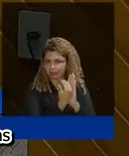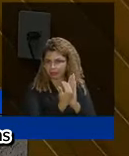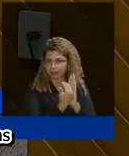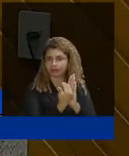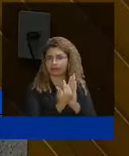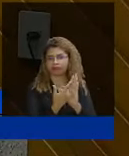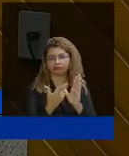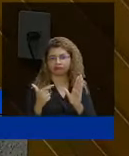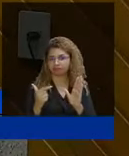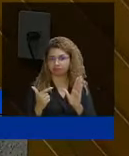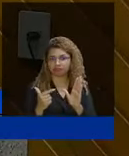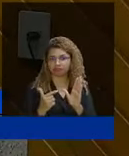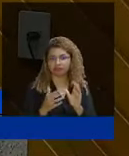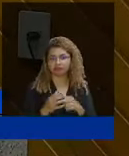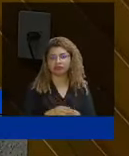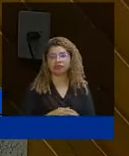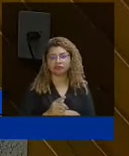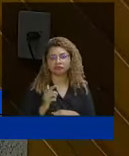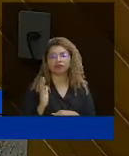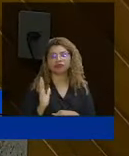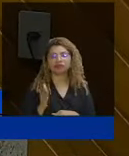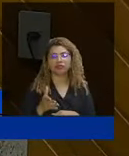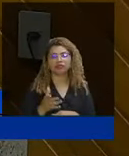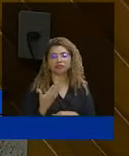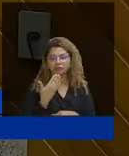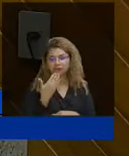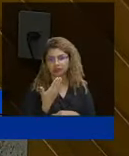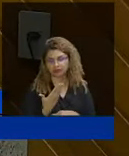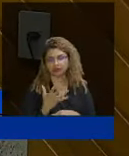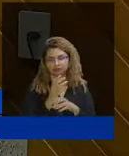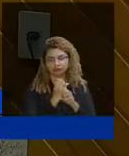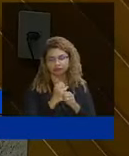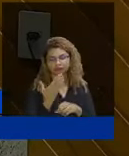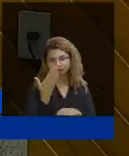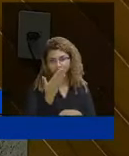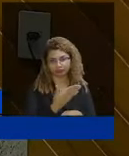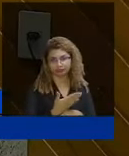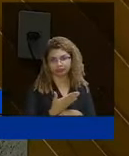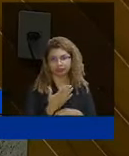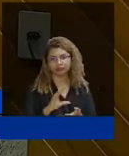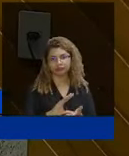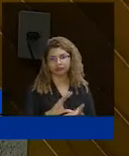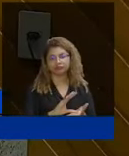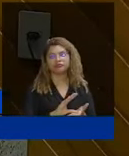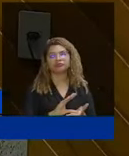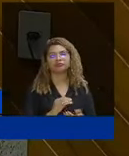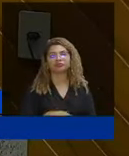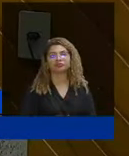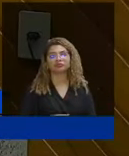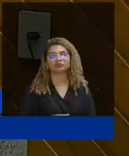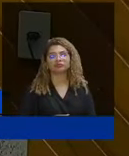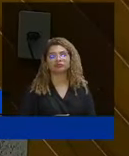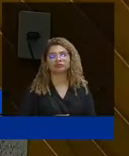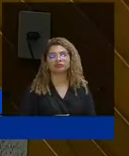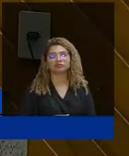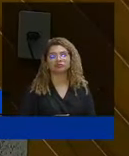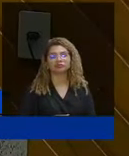suas contas já foi solicitada. Dois ainda que a ação direta de